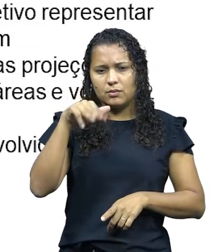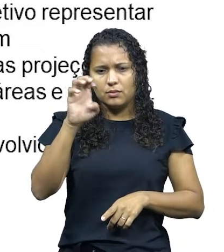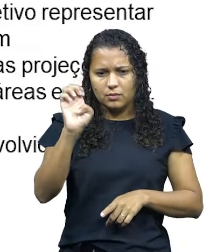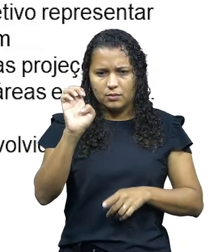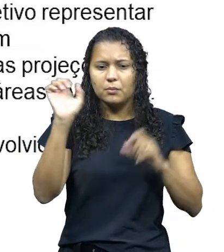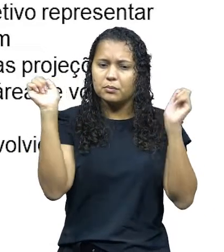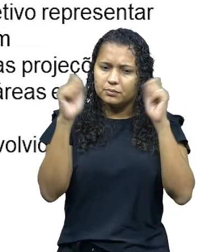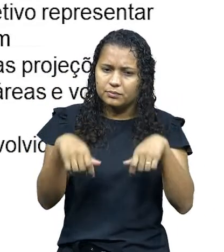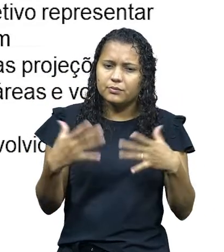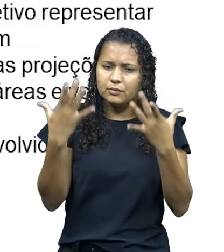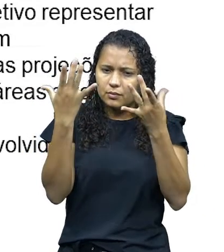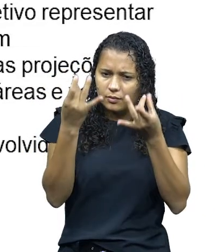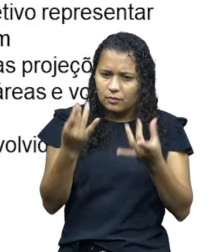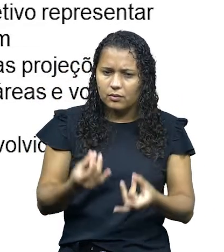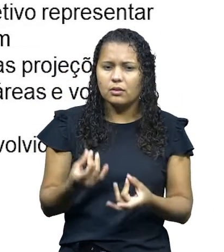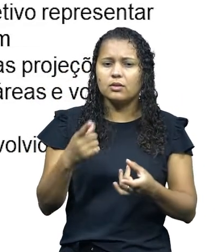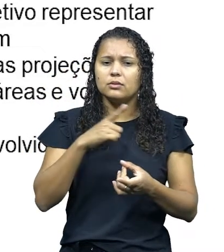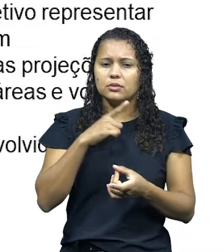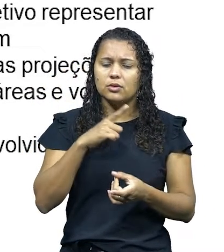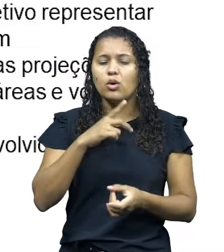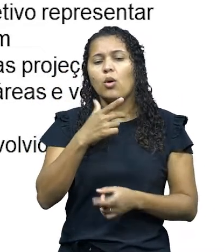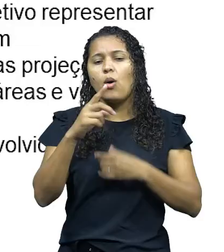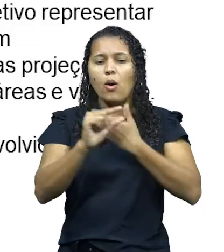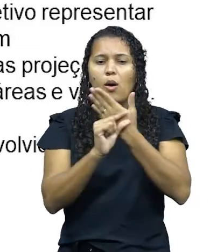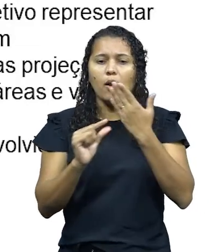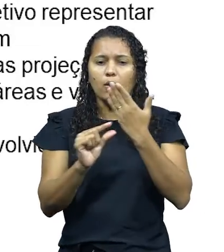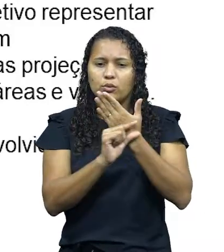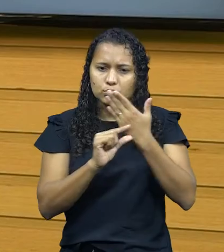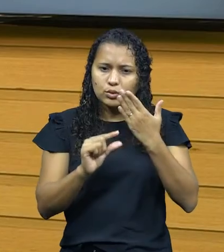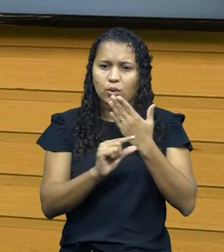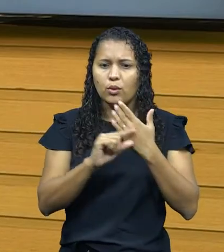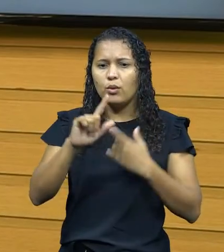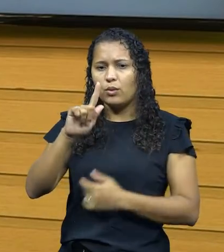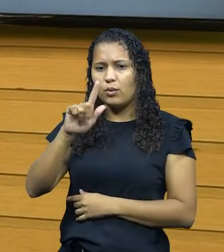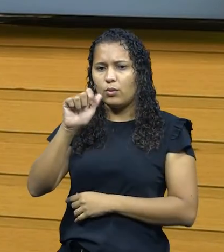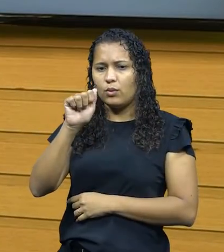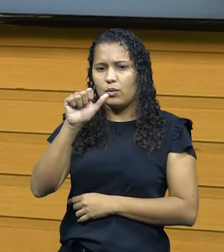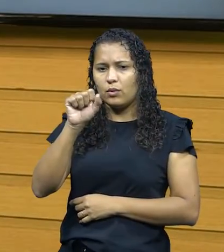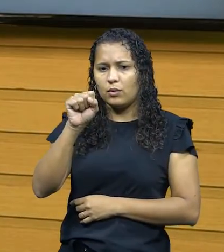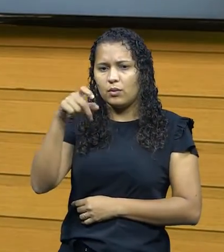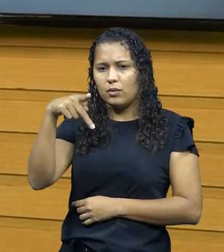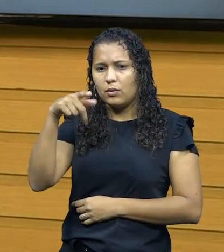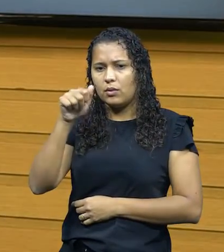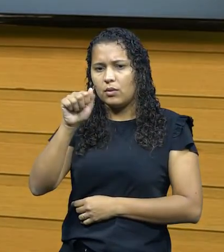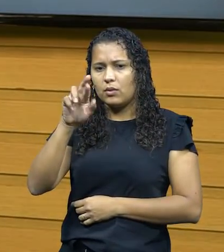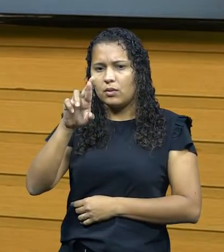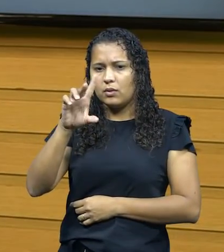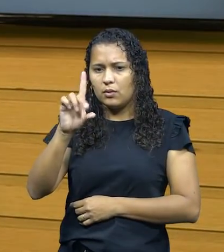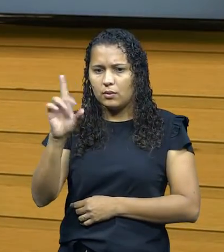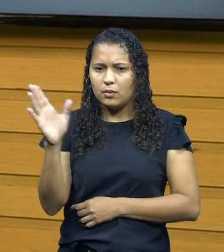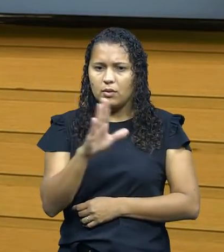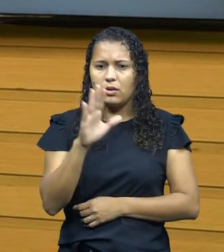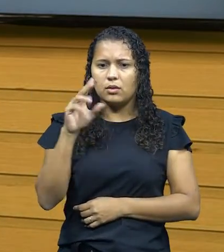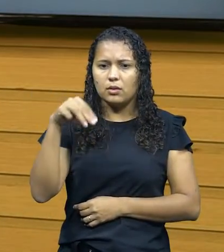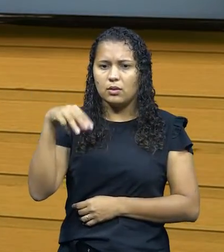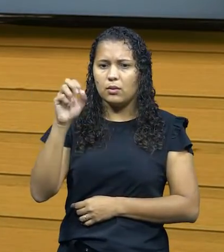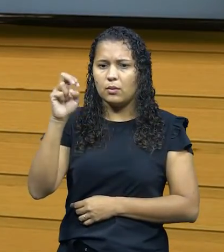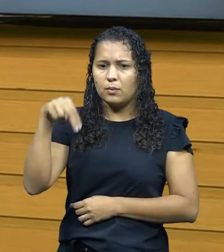Esse método projetivo ele foi desenvolvido por Gaspar Monge. Ele era um desenhista francês,